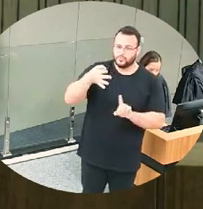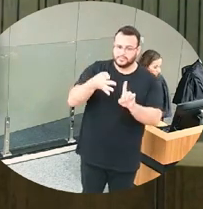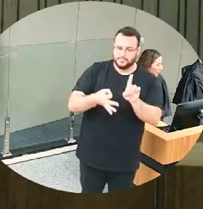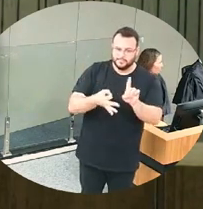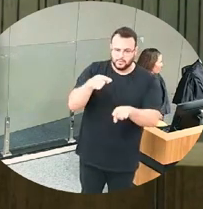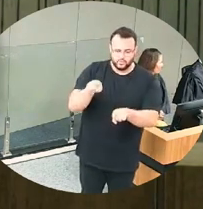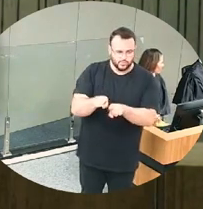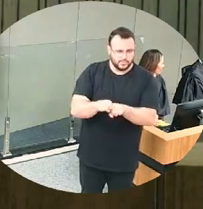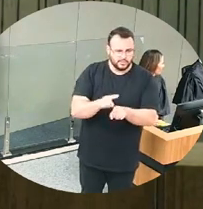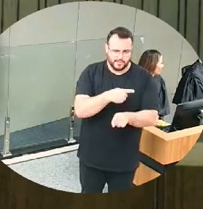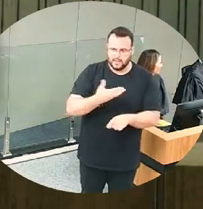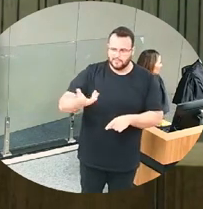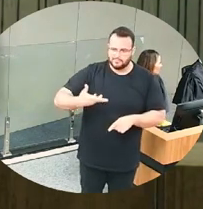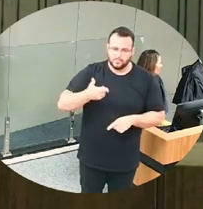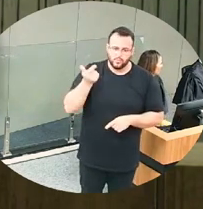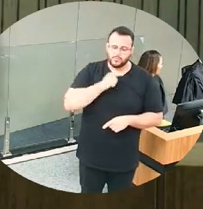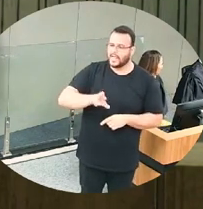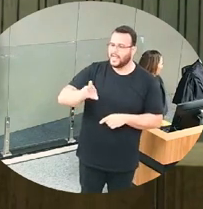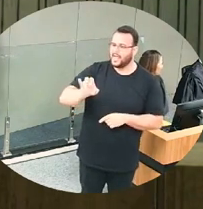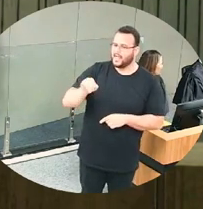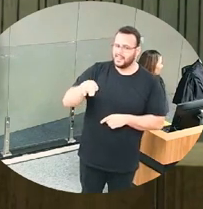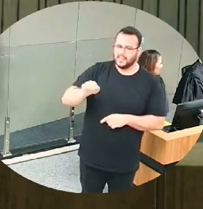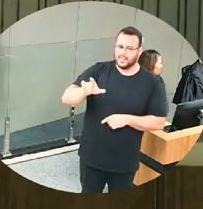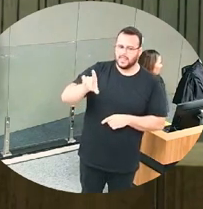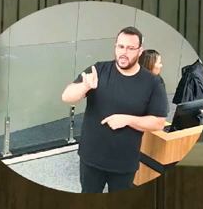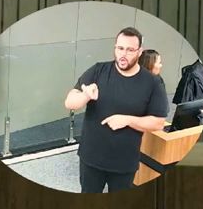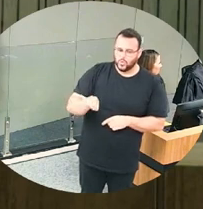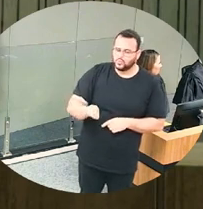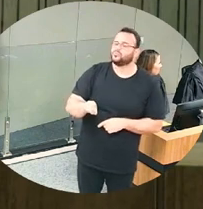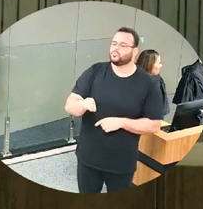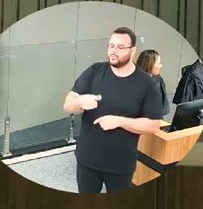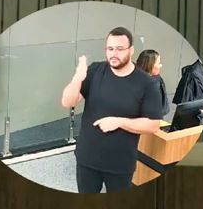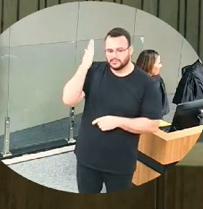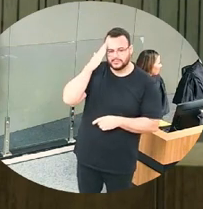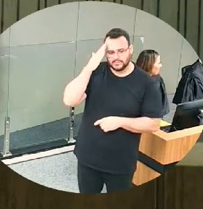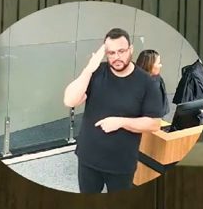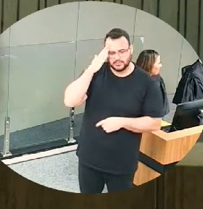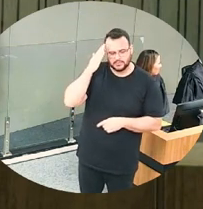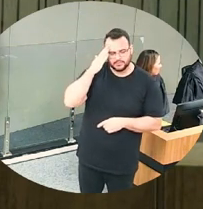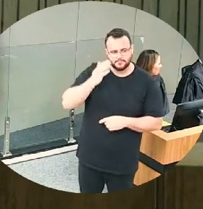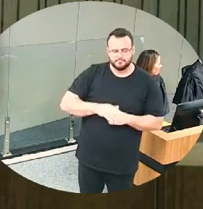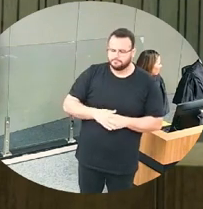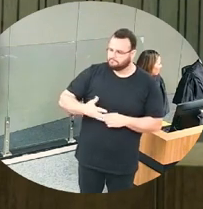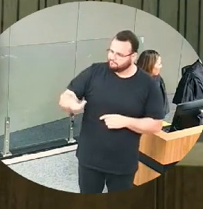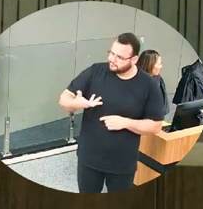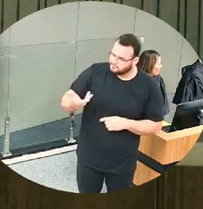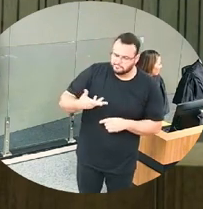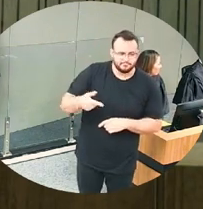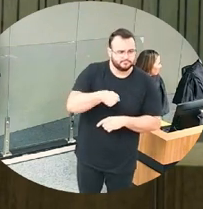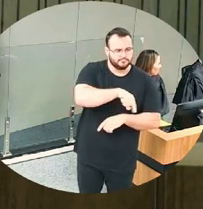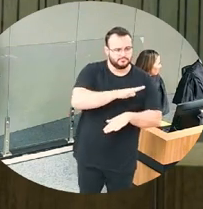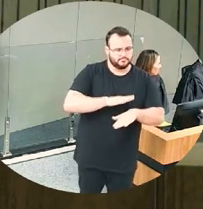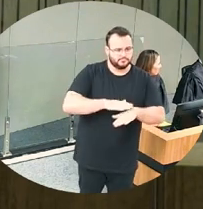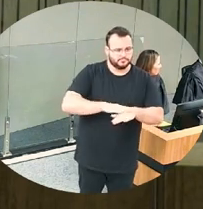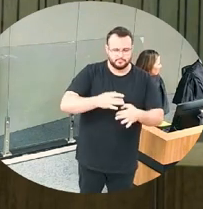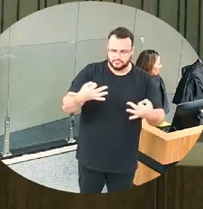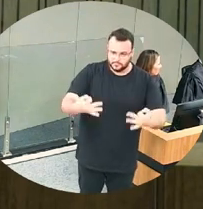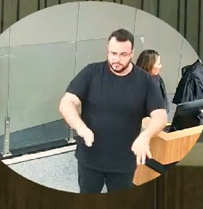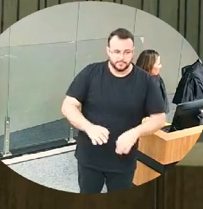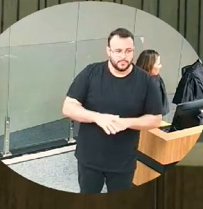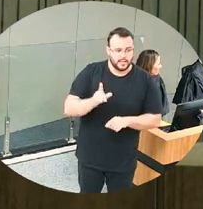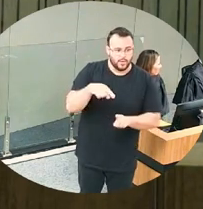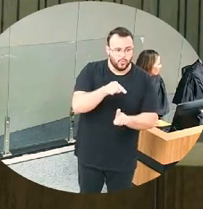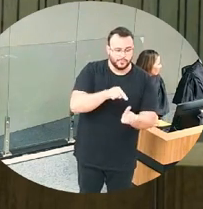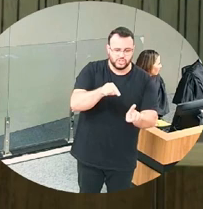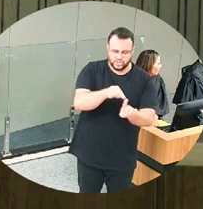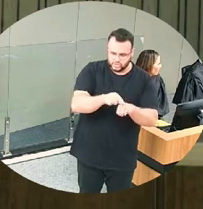também eh Reinaldo que pode atestar que foi muito muito rápido nós fazermos esse é o nosso